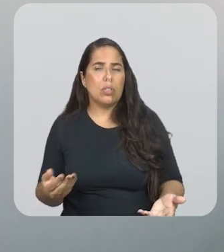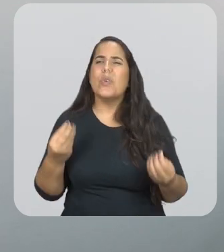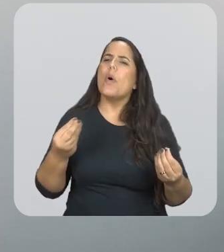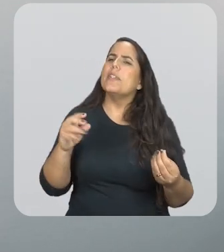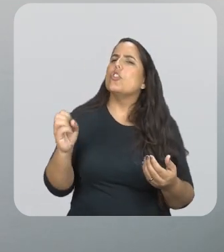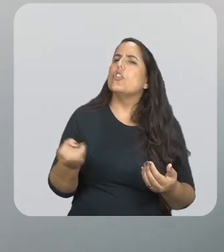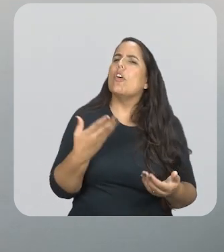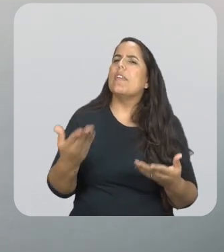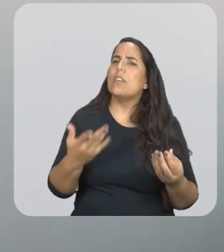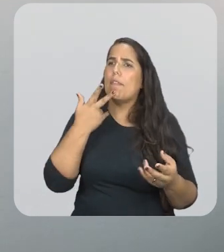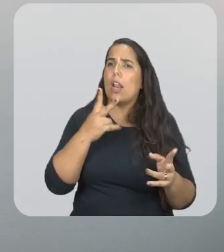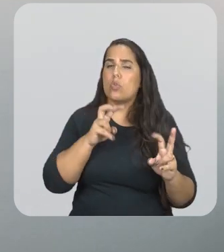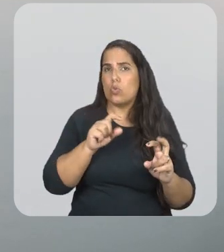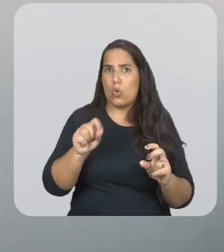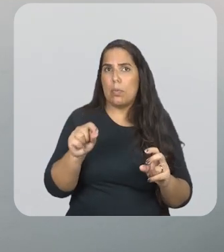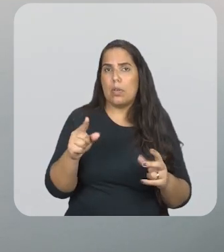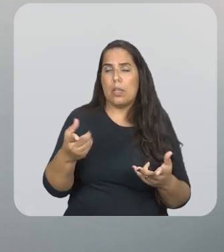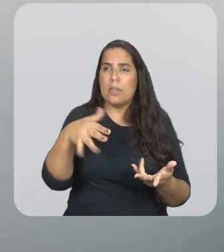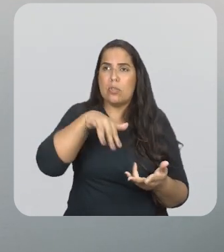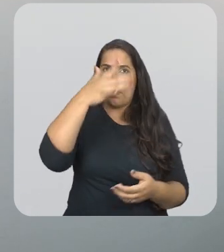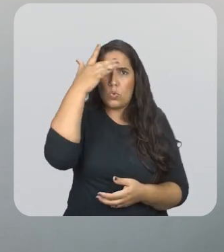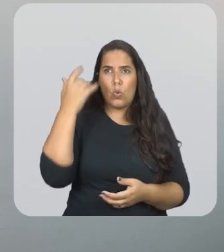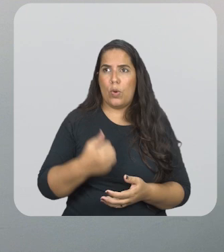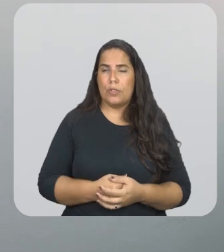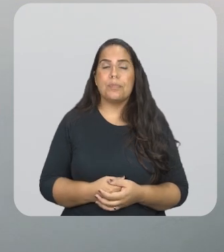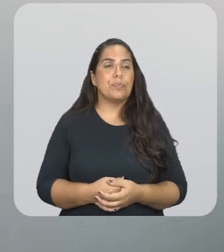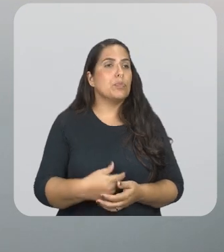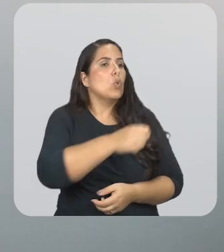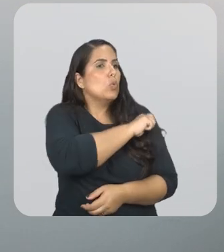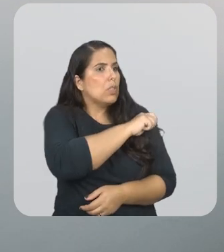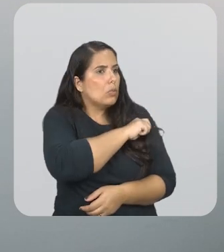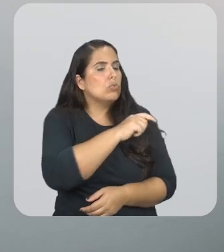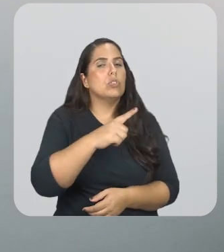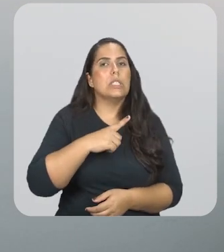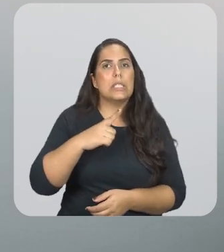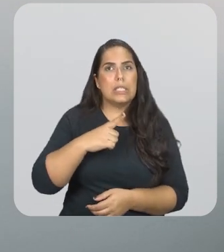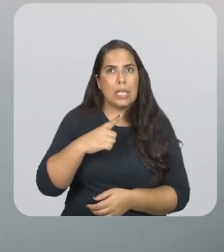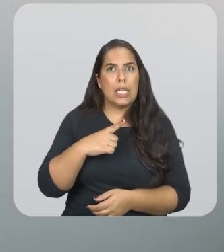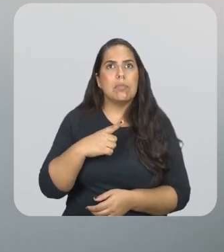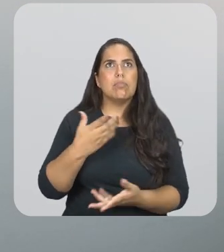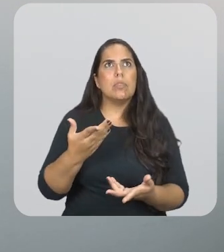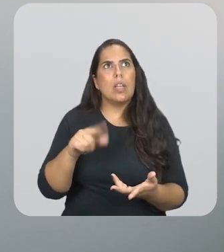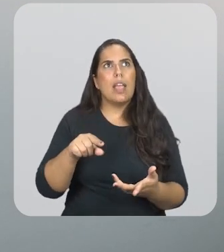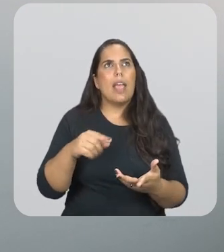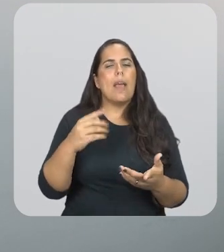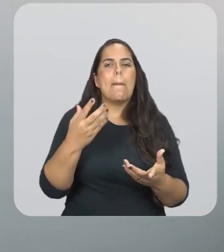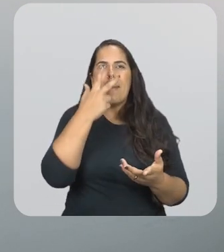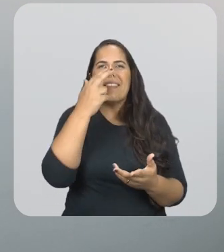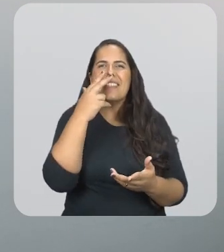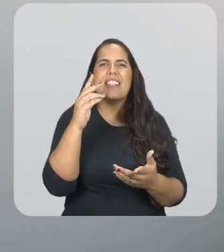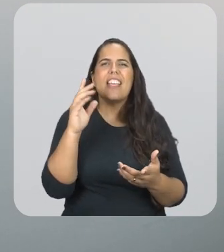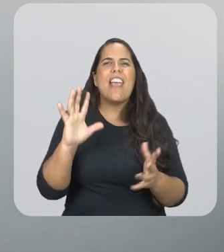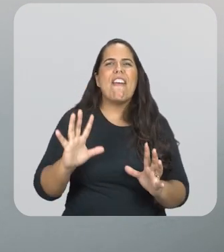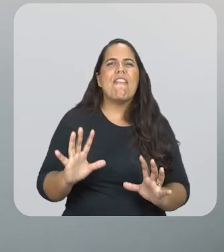Como é que é essa inovação, falando dessa inovação para essas pessoas? Eu acho que os alunos têm uma grande feira de ciências,